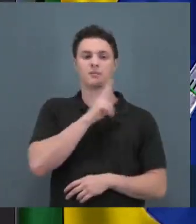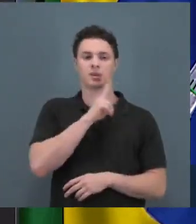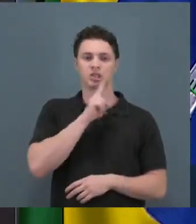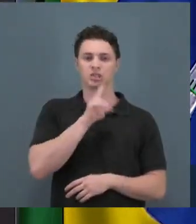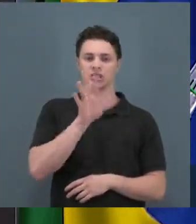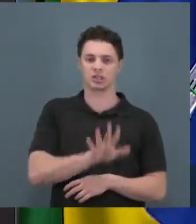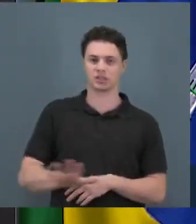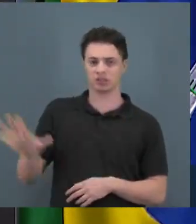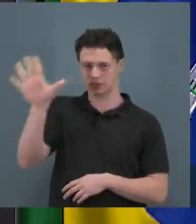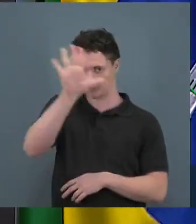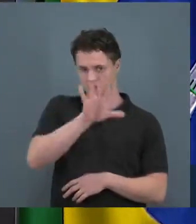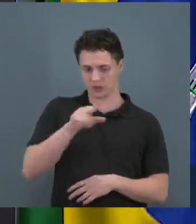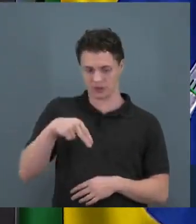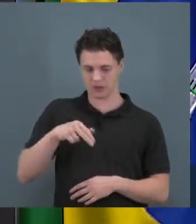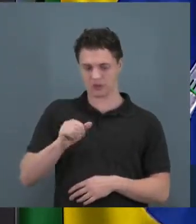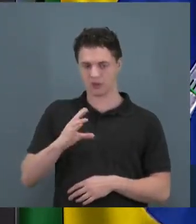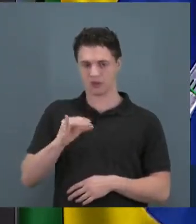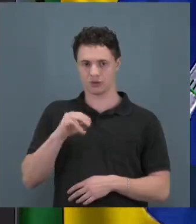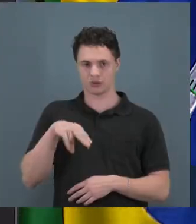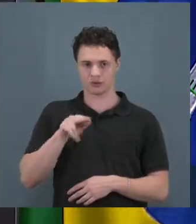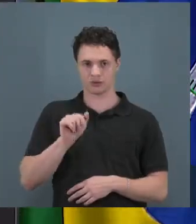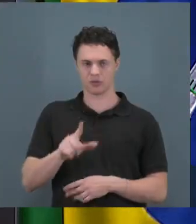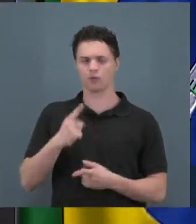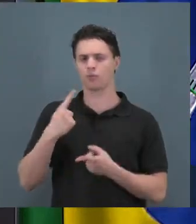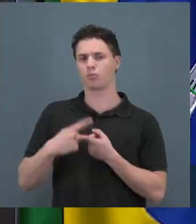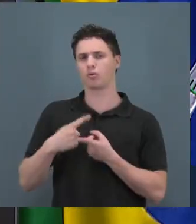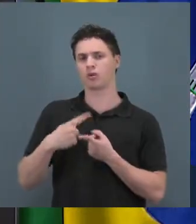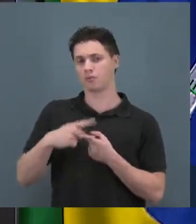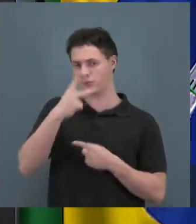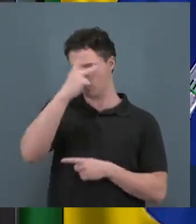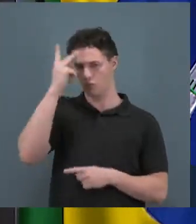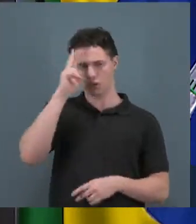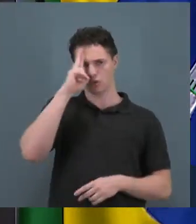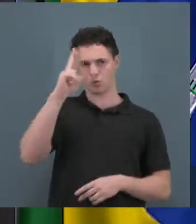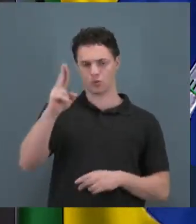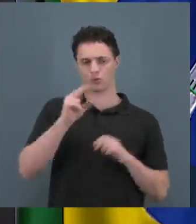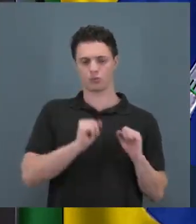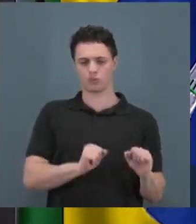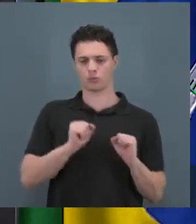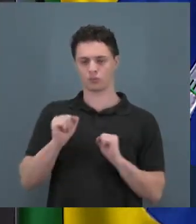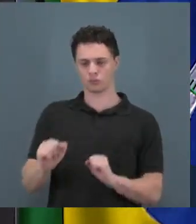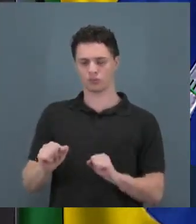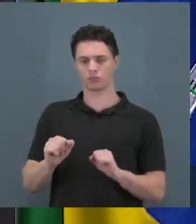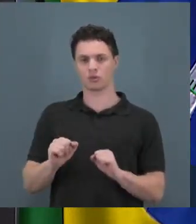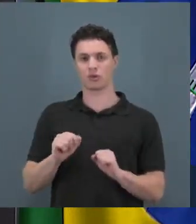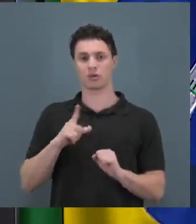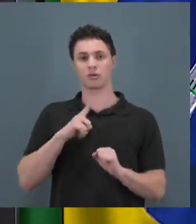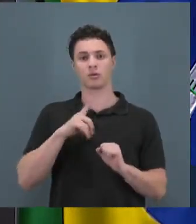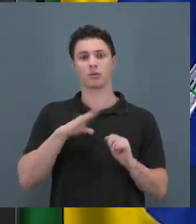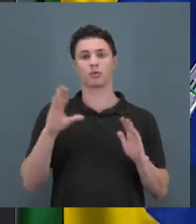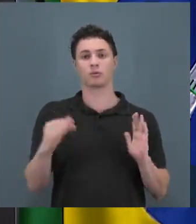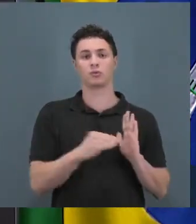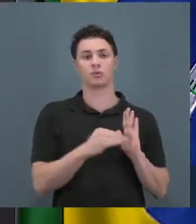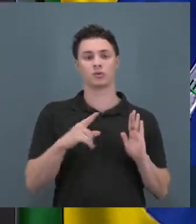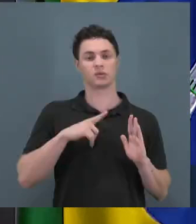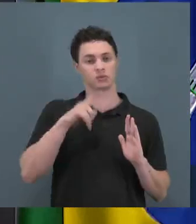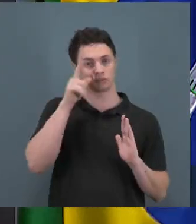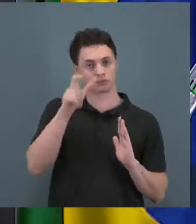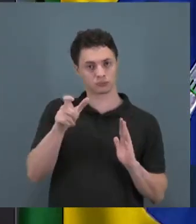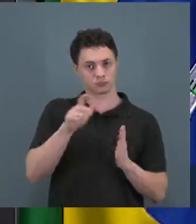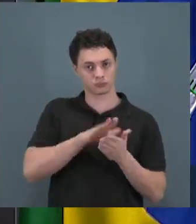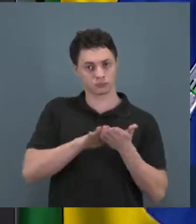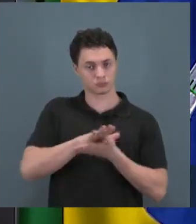nacional, porque os donos do poder resolveram colocar na pauta algo que não é interesse seu,